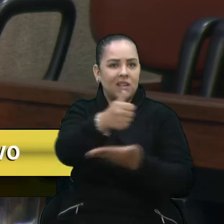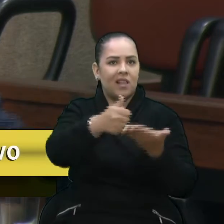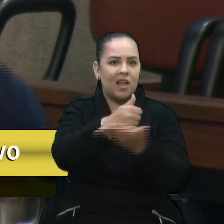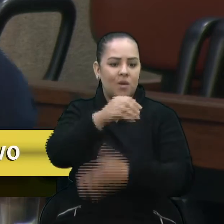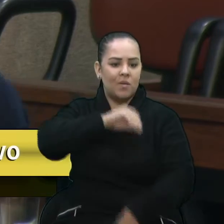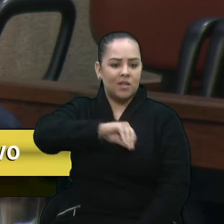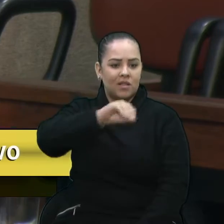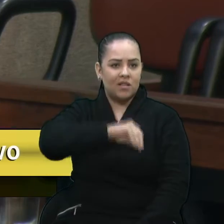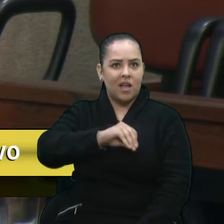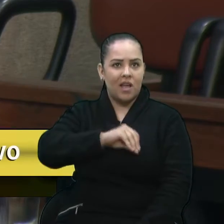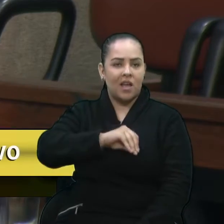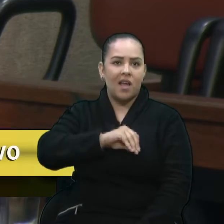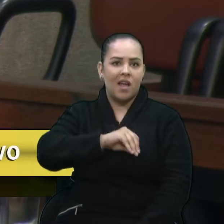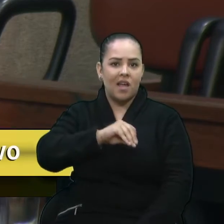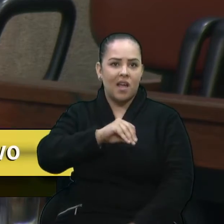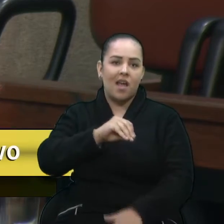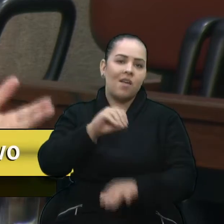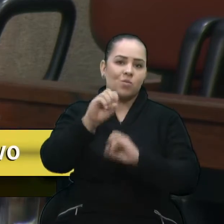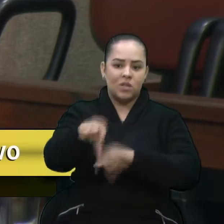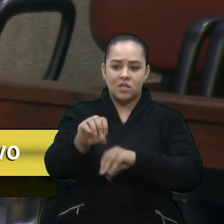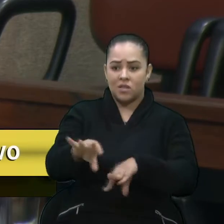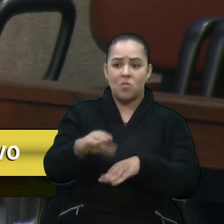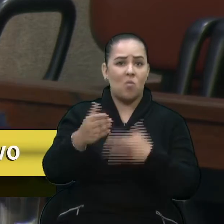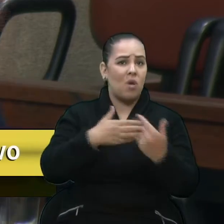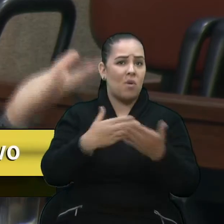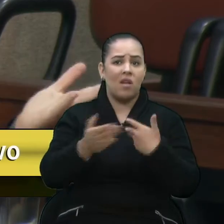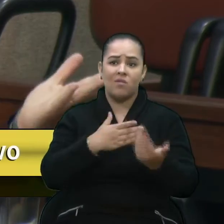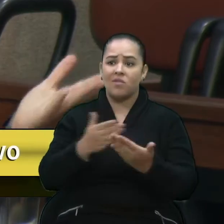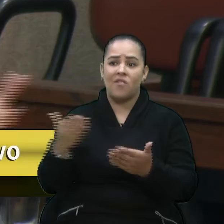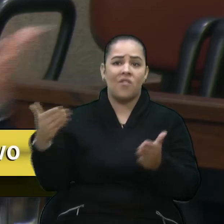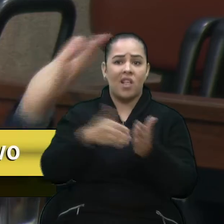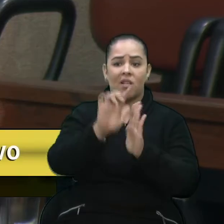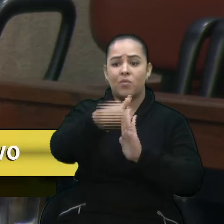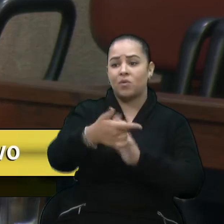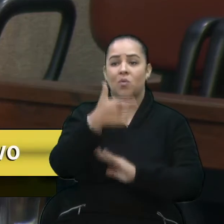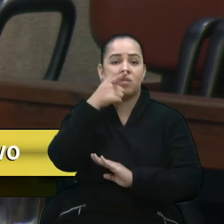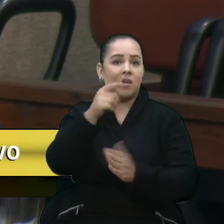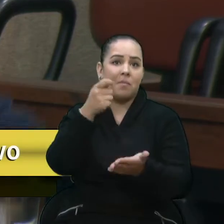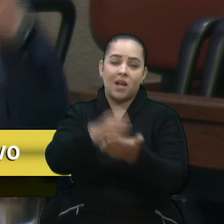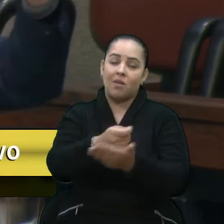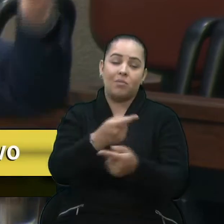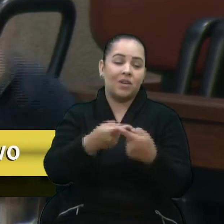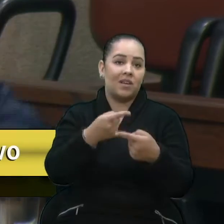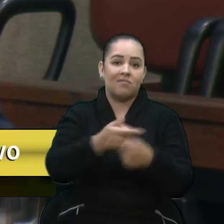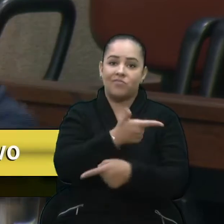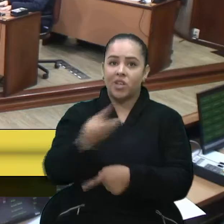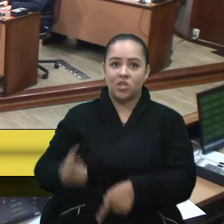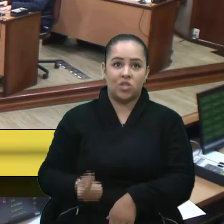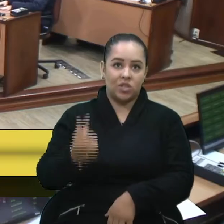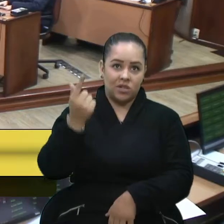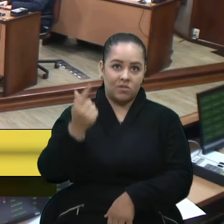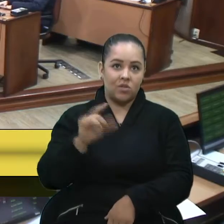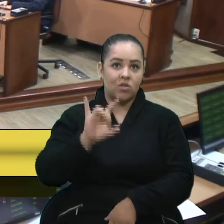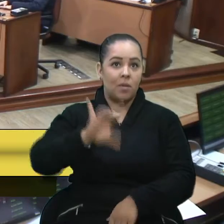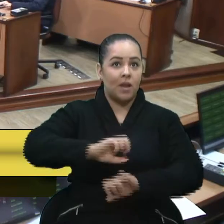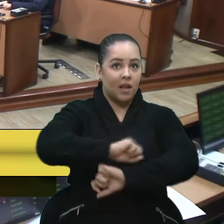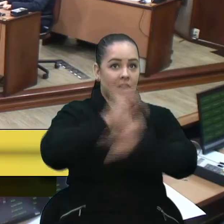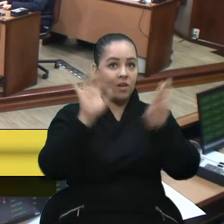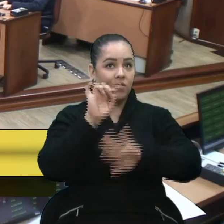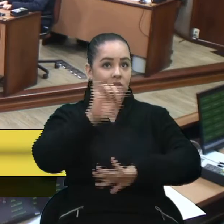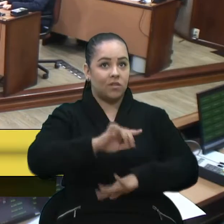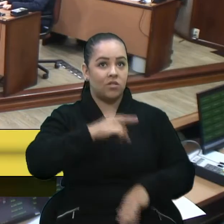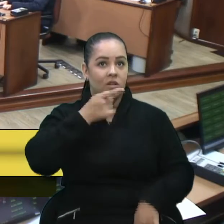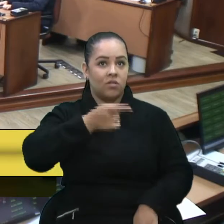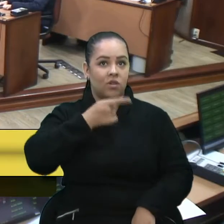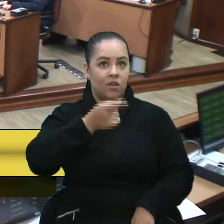Fantinel, qualquer um que vier depois não vai conseguir pagar, porque simplesmente não tem dinheiro. Obrigado pelo apoio. Vereador, só para esclarecer a sua fala, a questão do